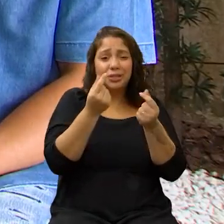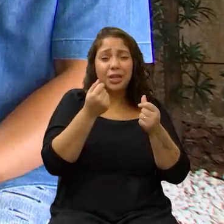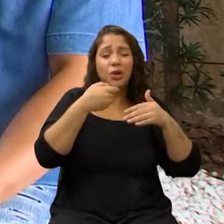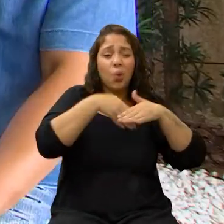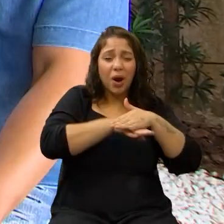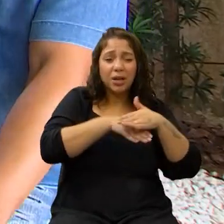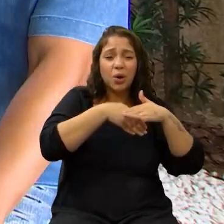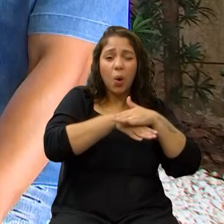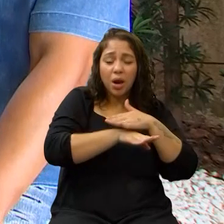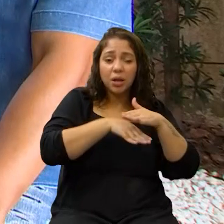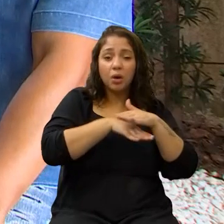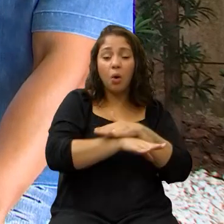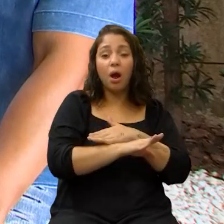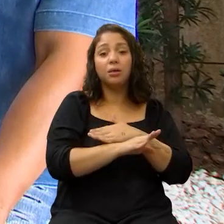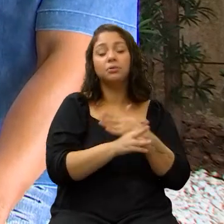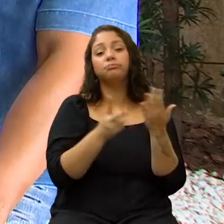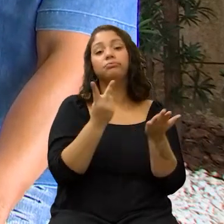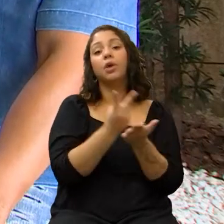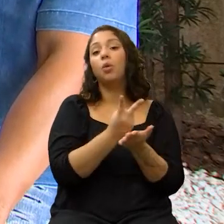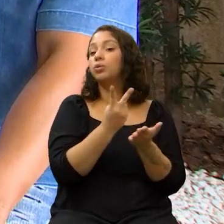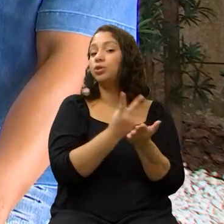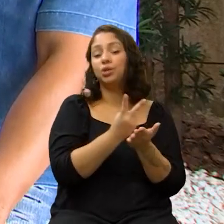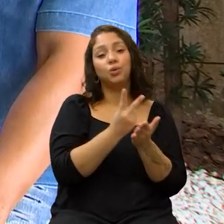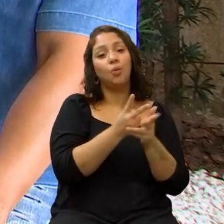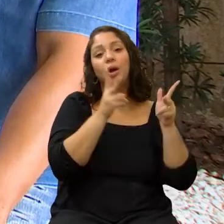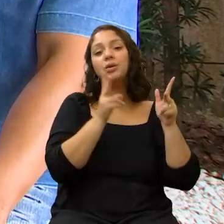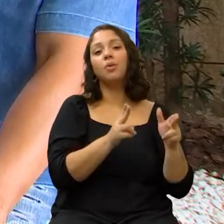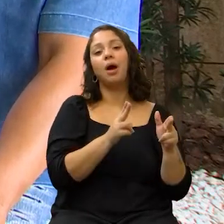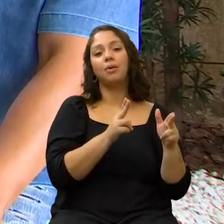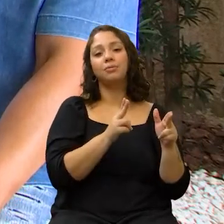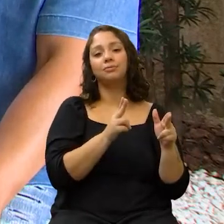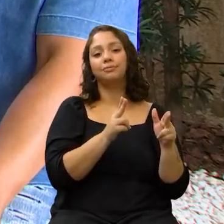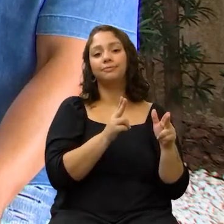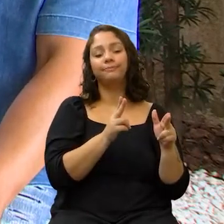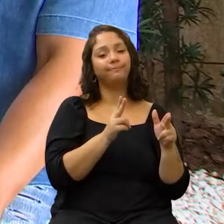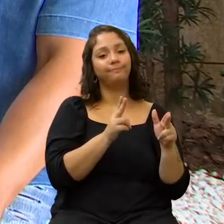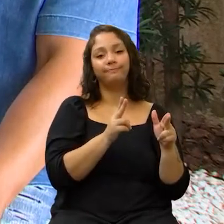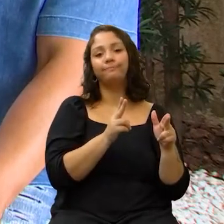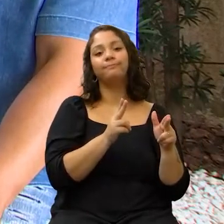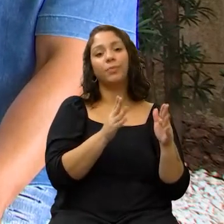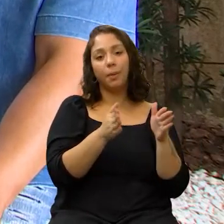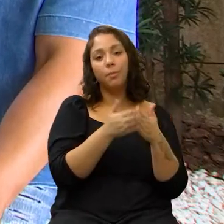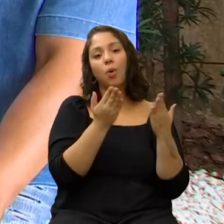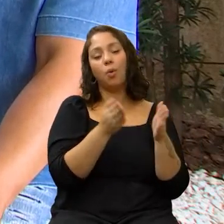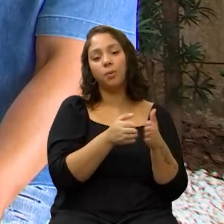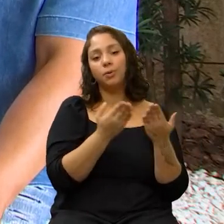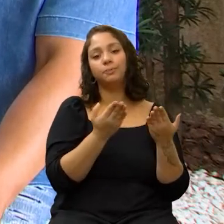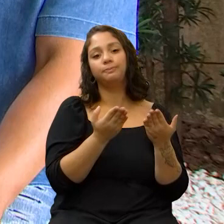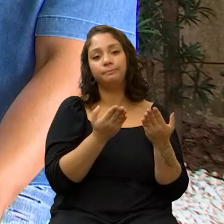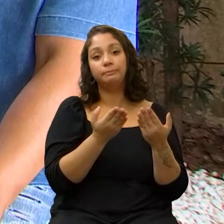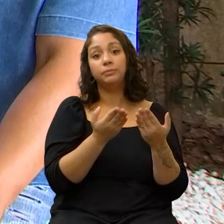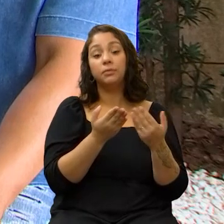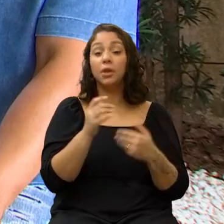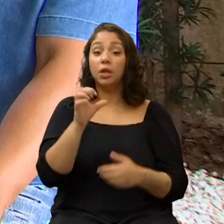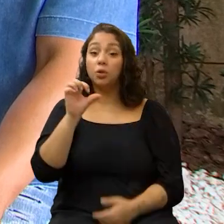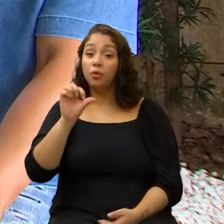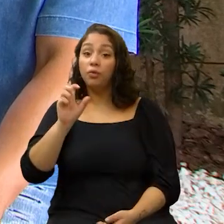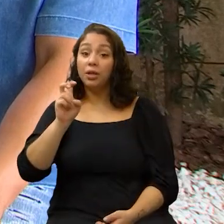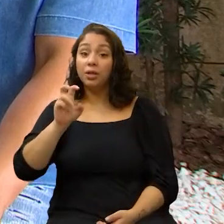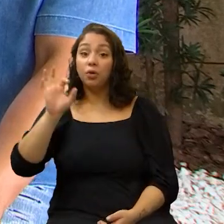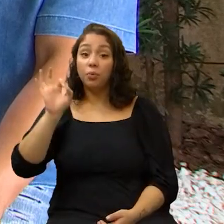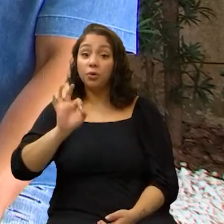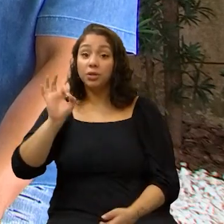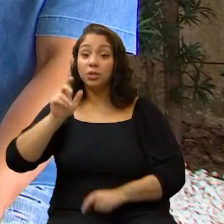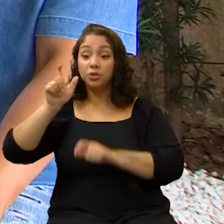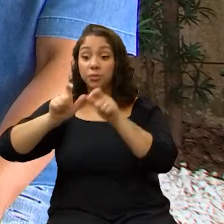guardem recursos, elas vão continuar numa baixa situação financeira ao longo da vida. E 95% das